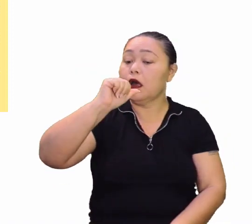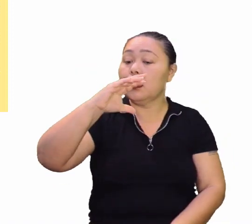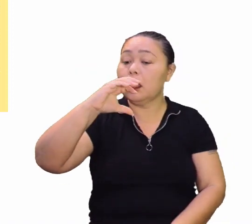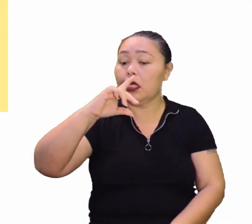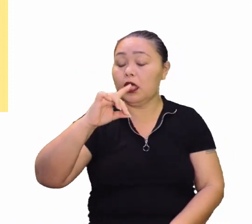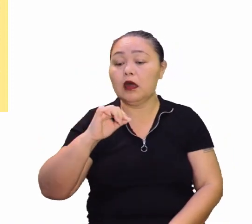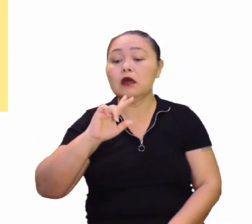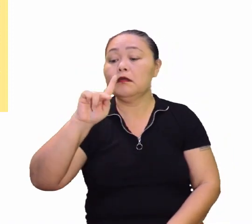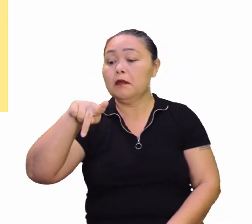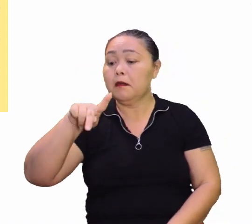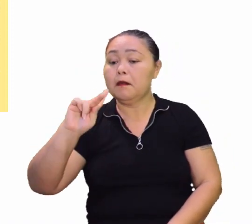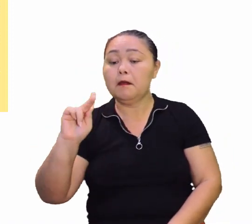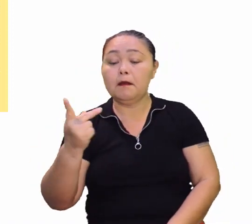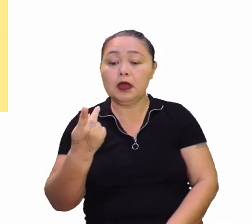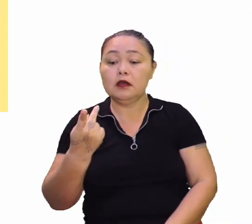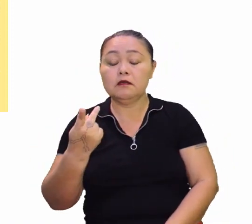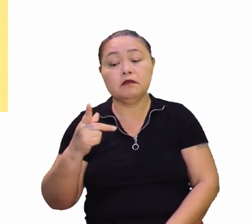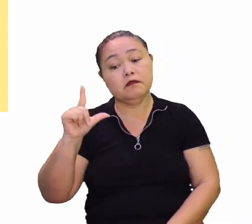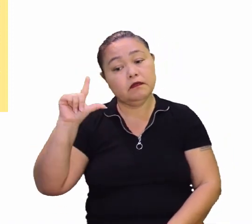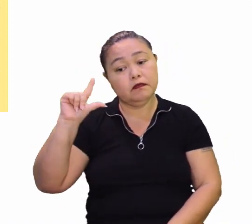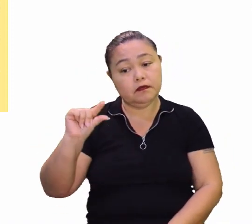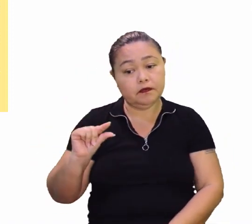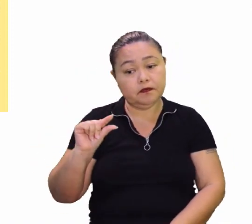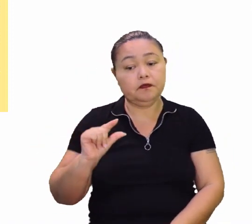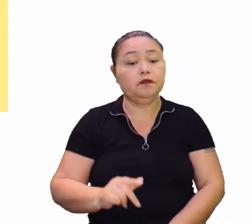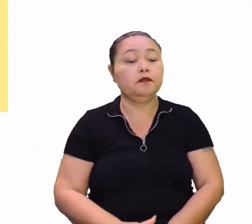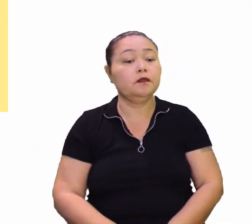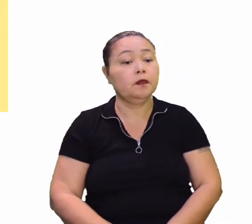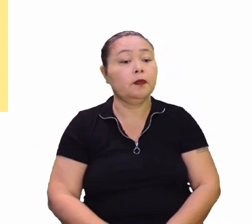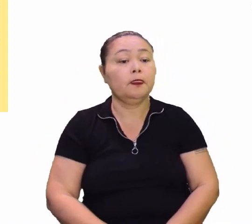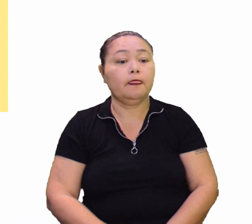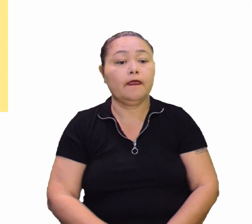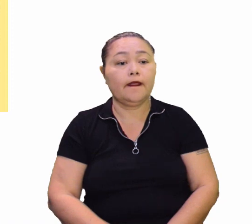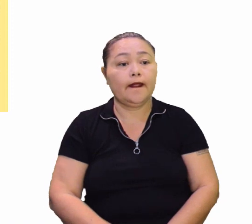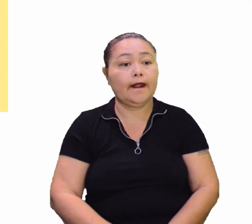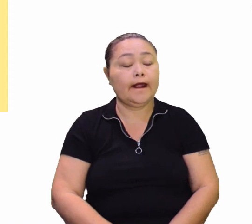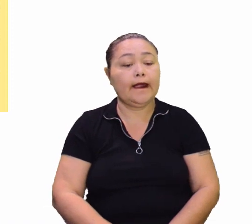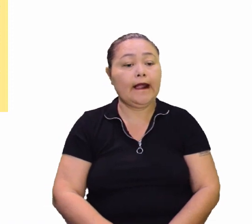ácida, certamente o pH está diminuindo.